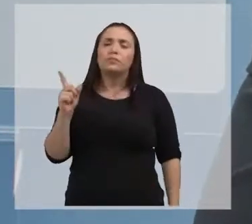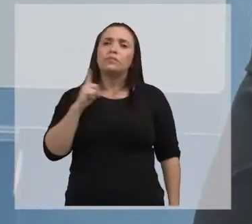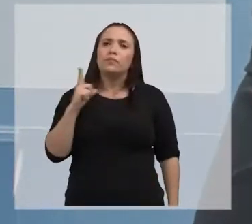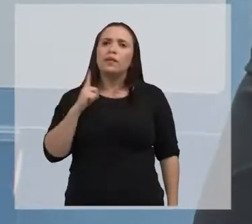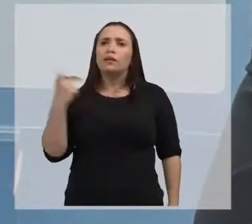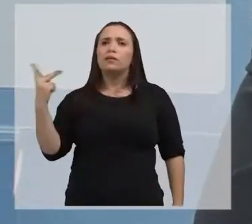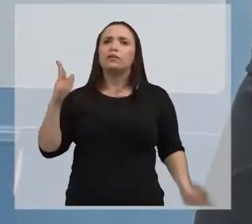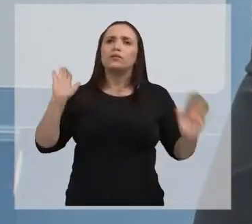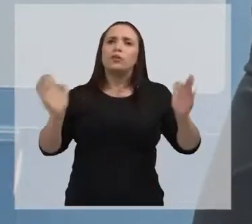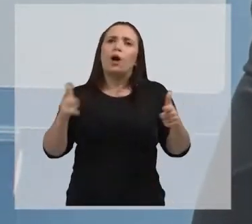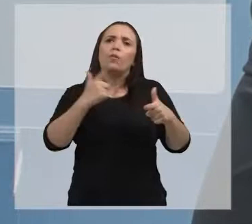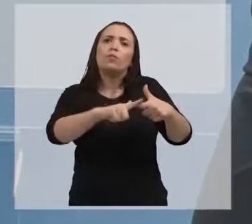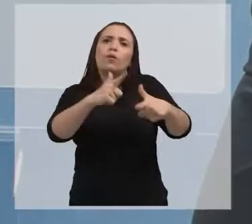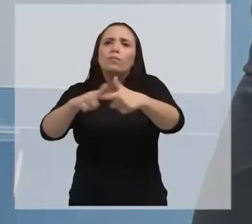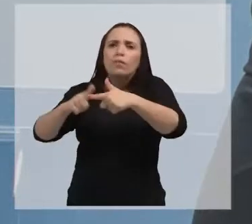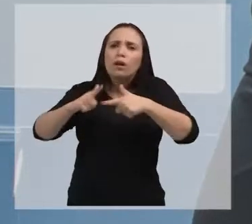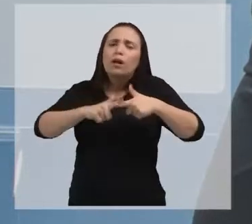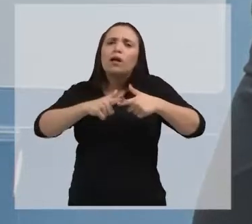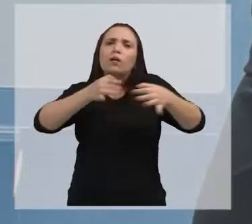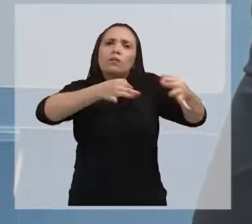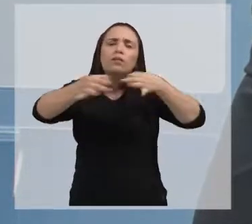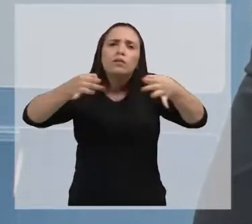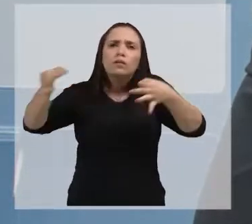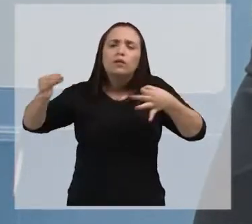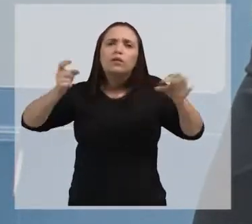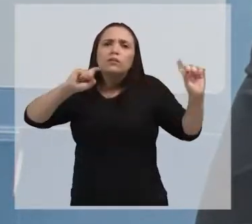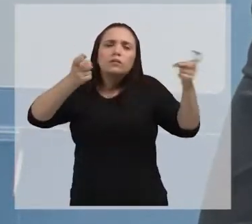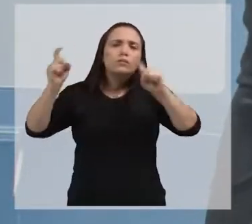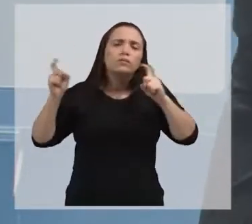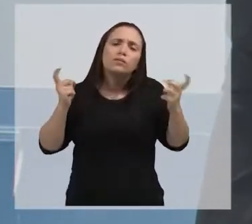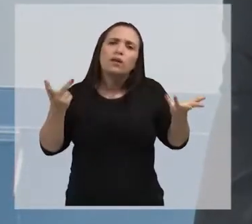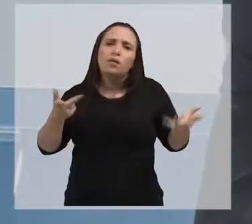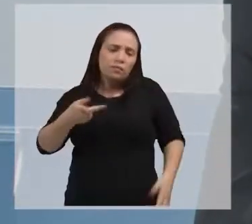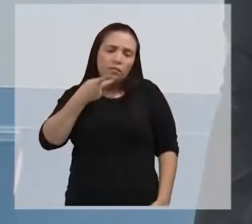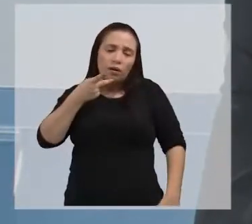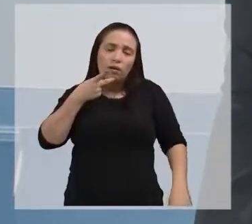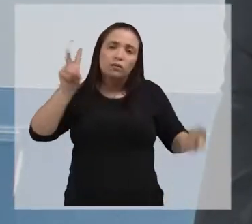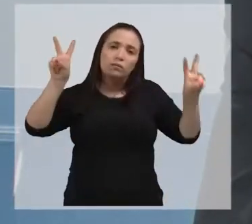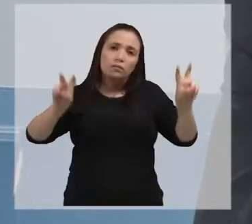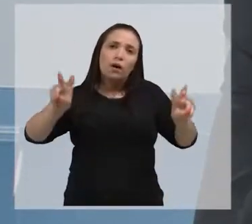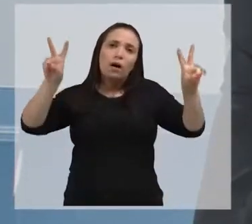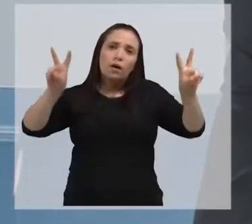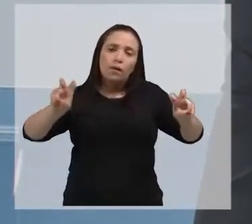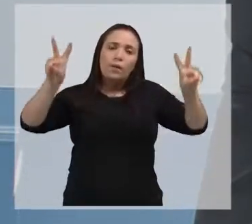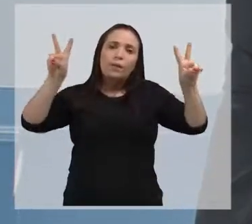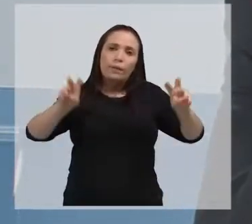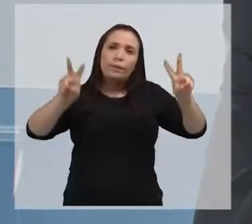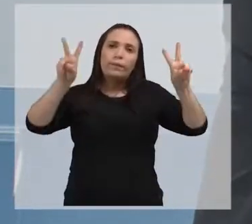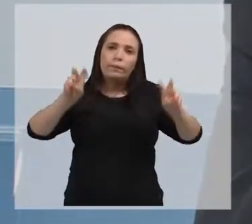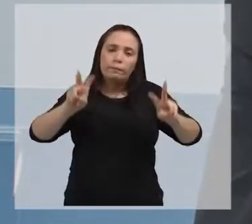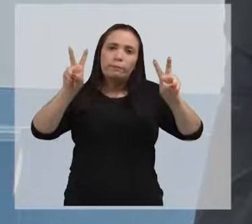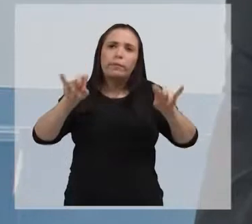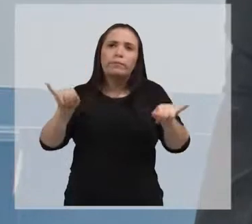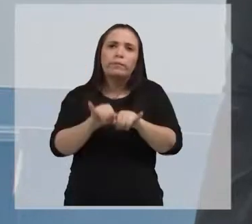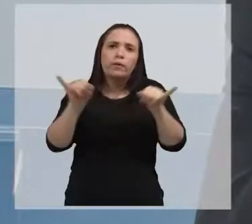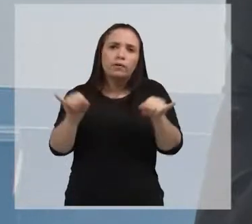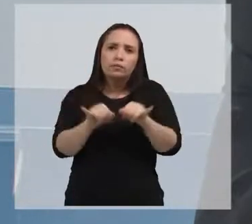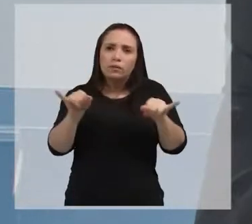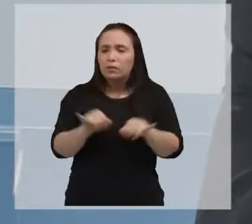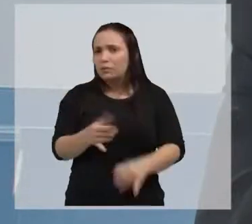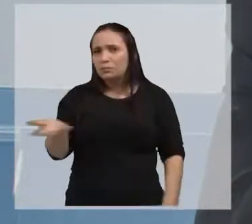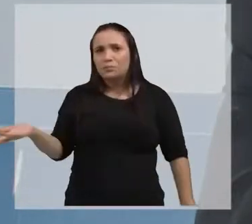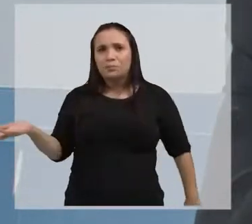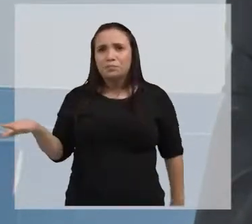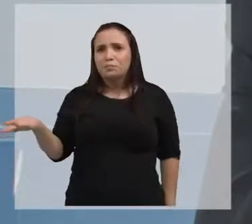temos problema demais para discutir na nossa cidadania, para estar falando, entrando nesse besterol aí que não leva a